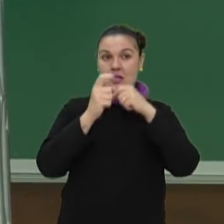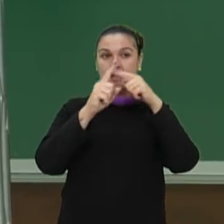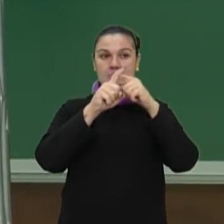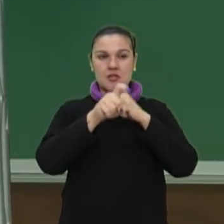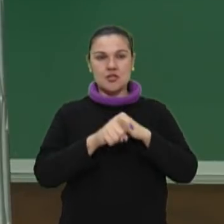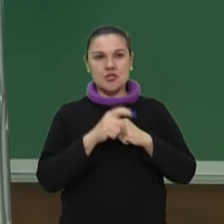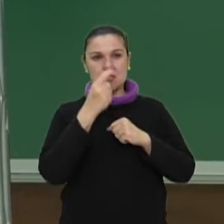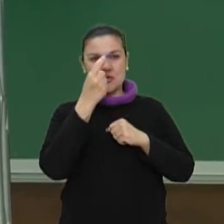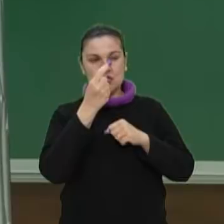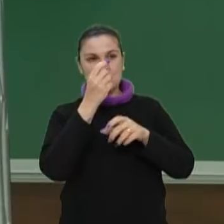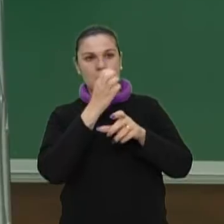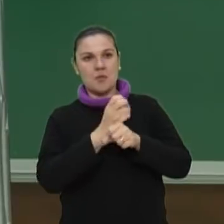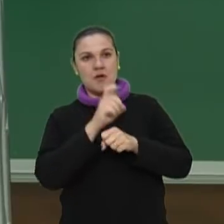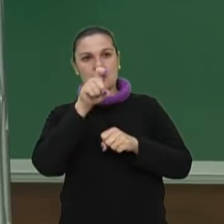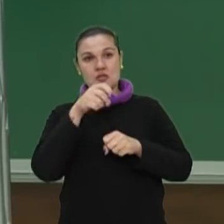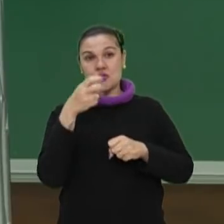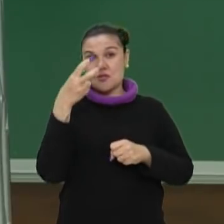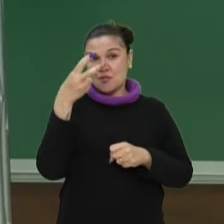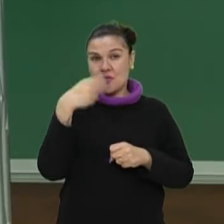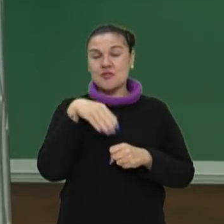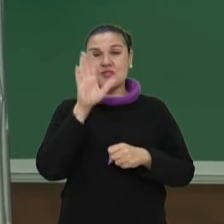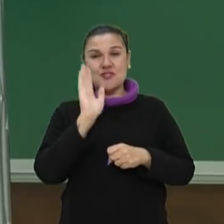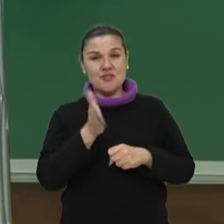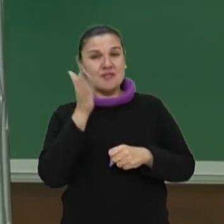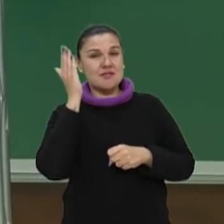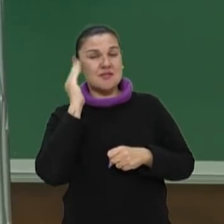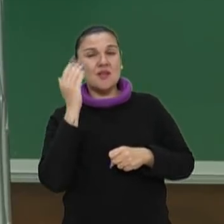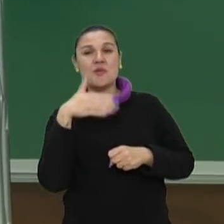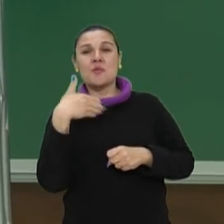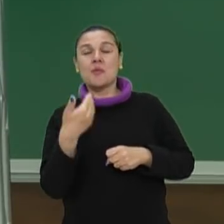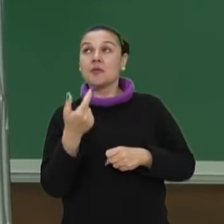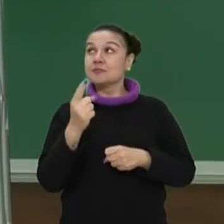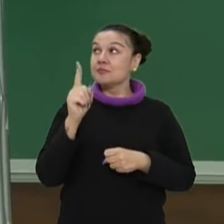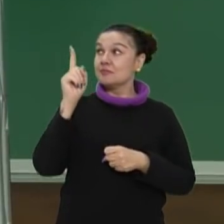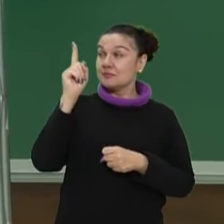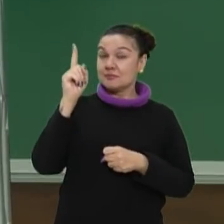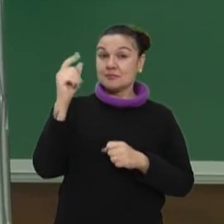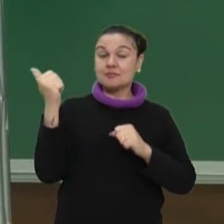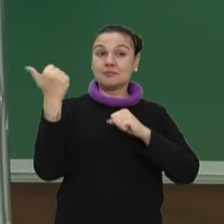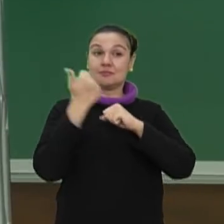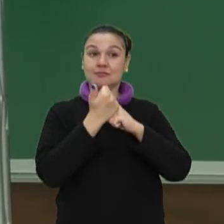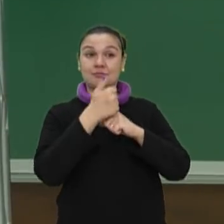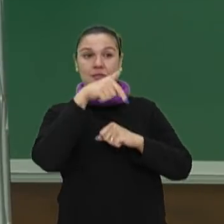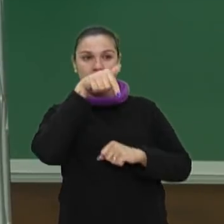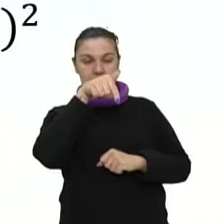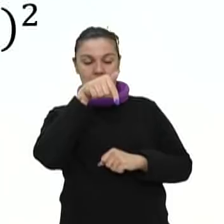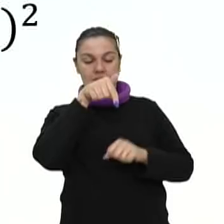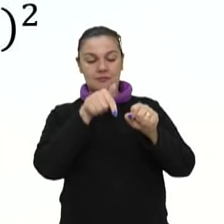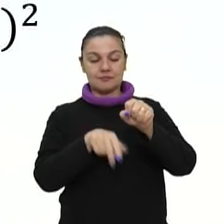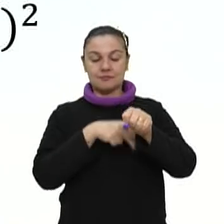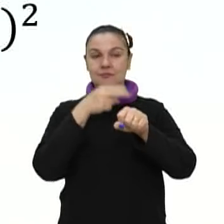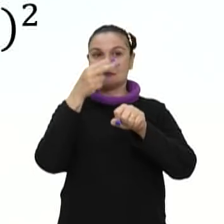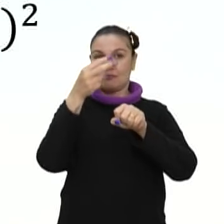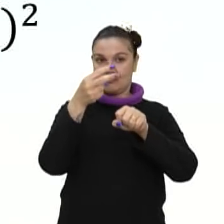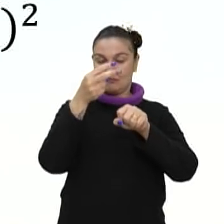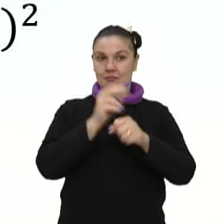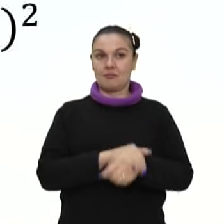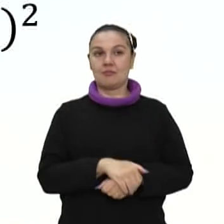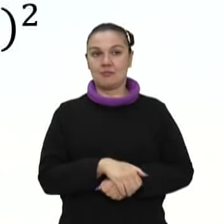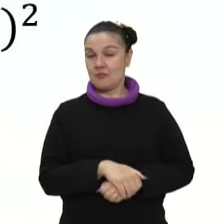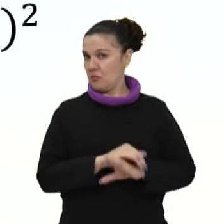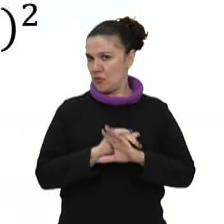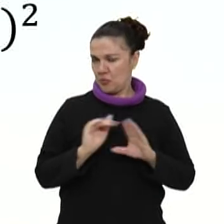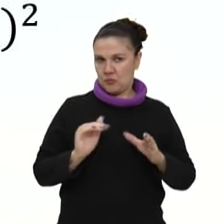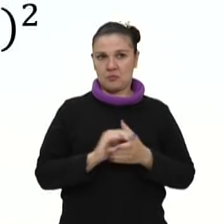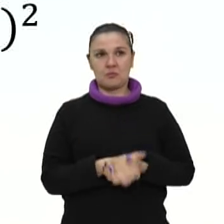x2. Mas isso eu sei quanto é. Está anotado aqui do ladinho. Ó. x1 mais x2 é 7. Como isso está elevado ao quadrado, fica 7 elevado